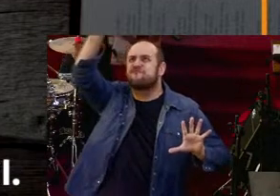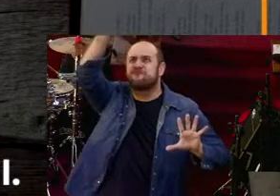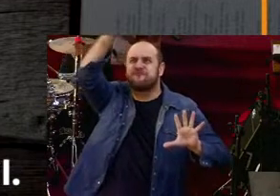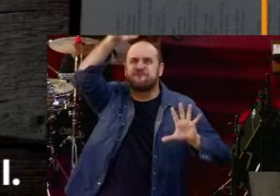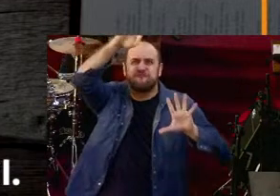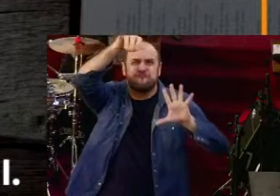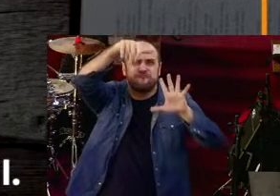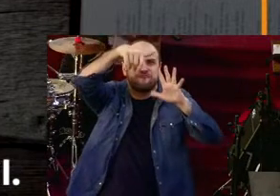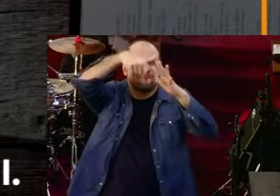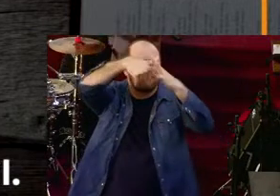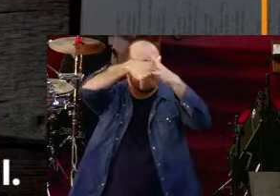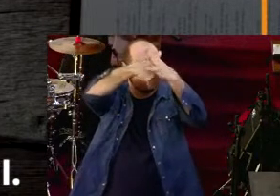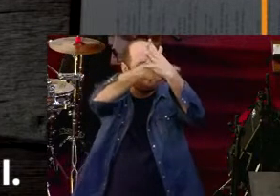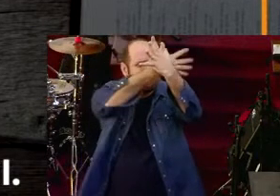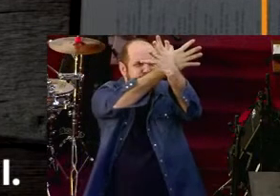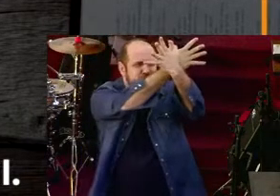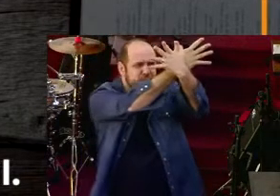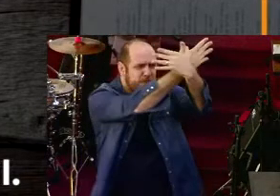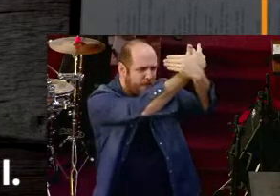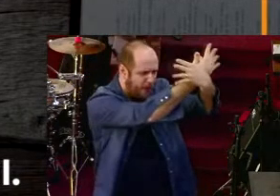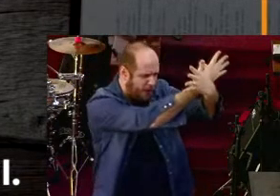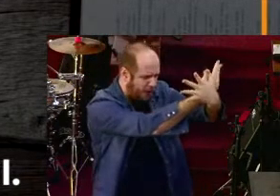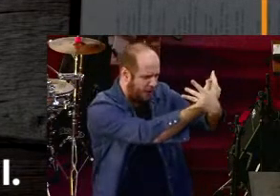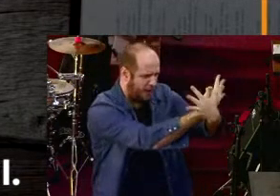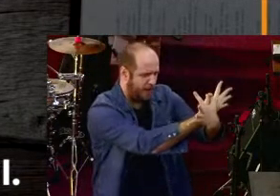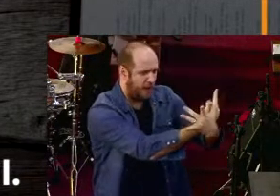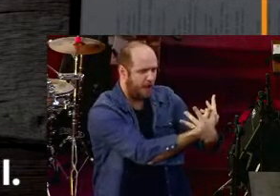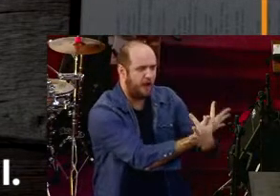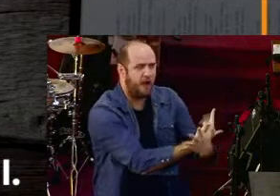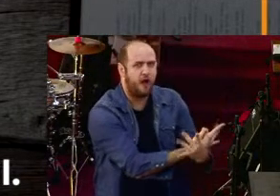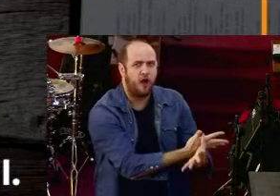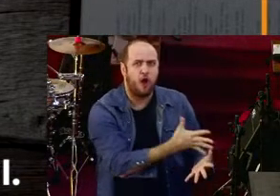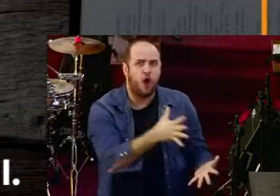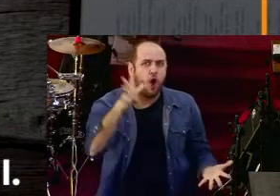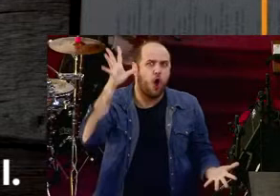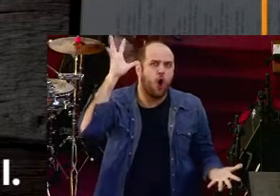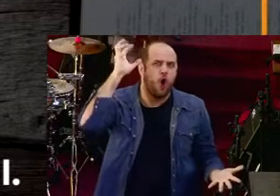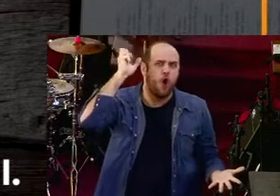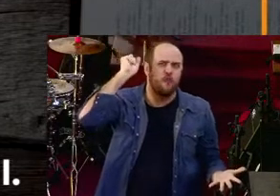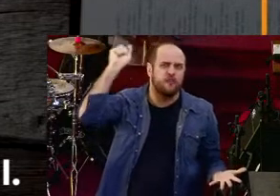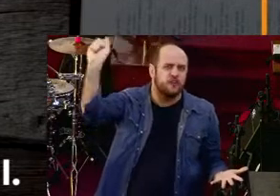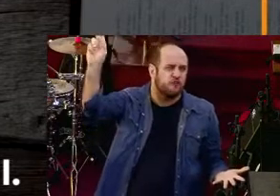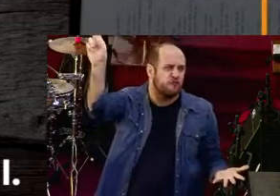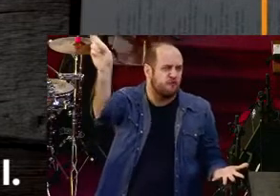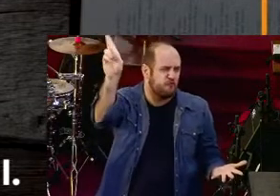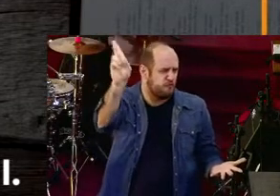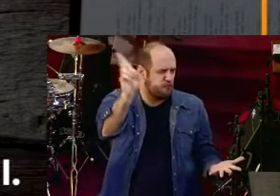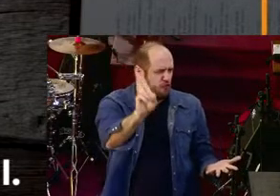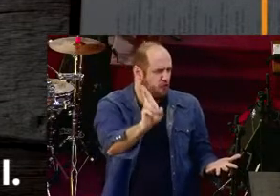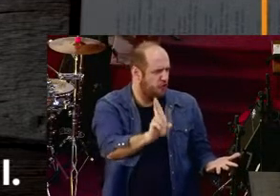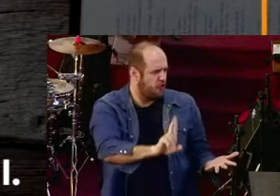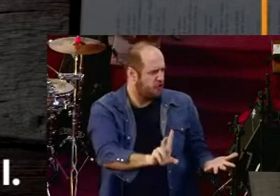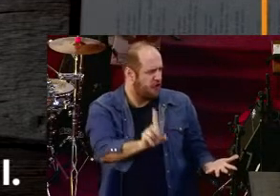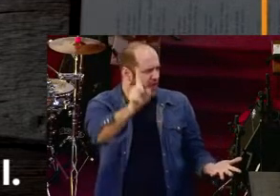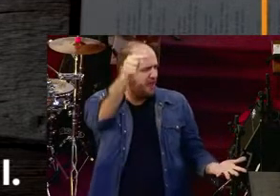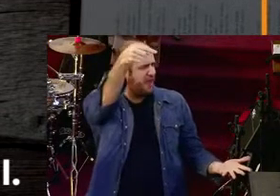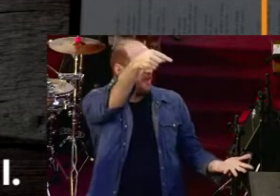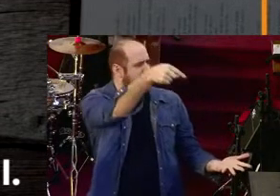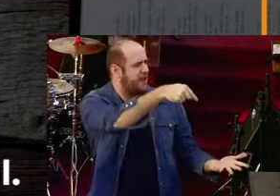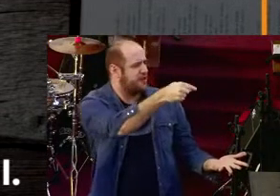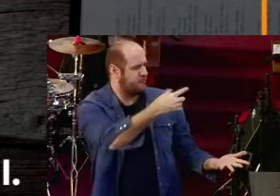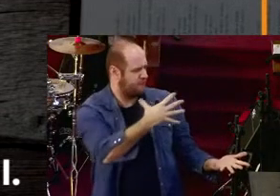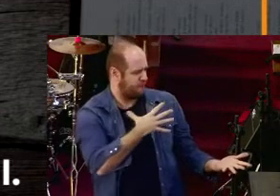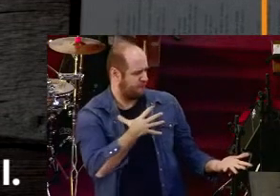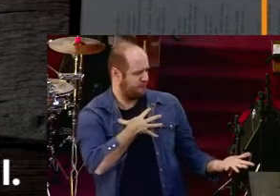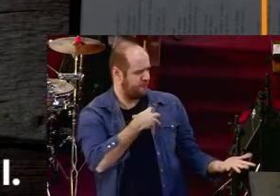pomba, vindo sobre ele, e eis uma voz dos céus que dizia: este é o meu